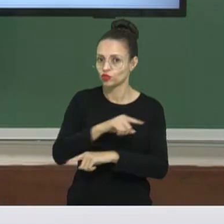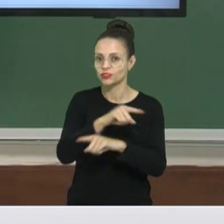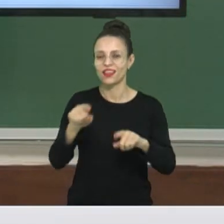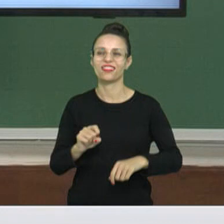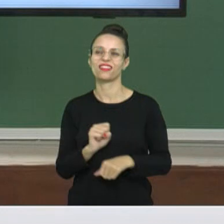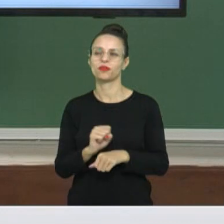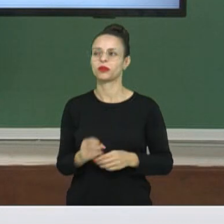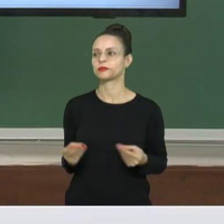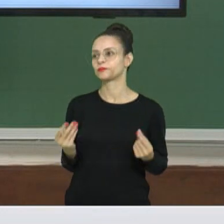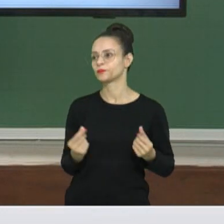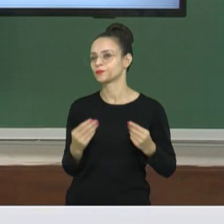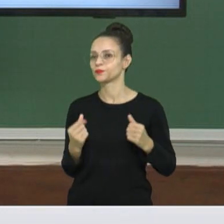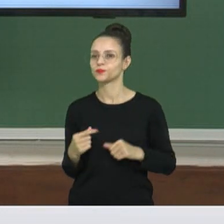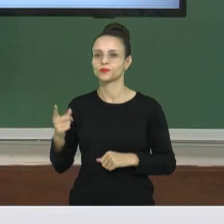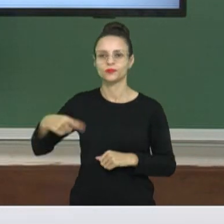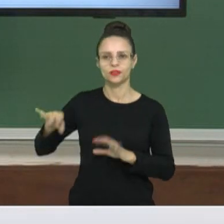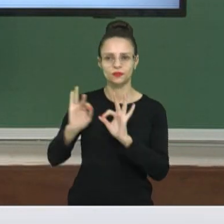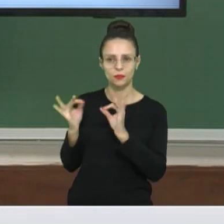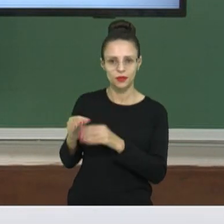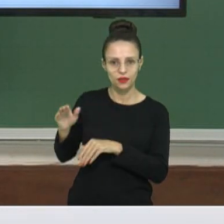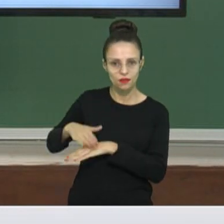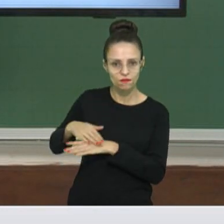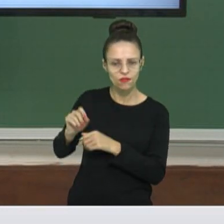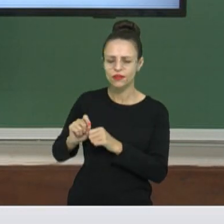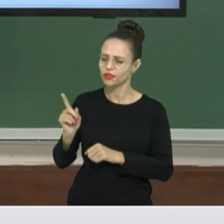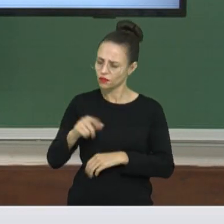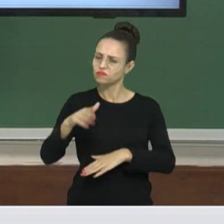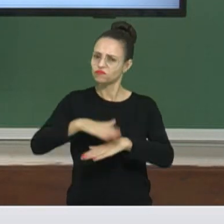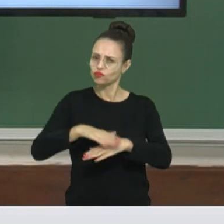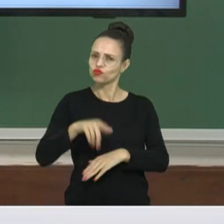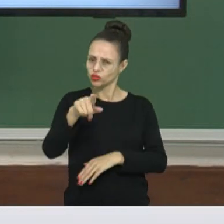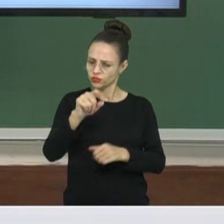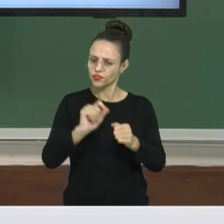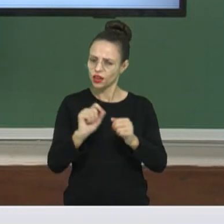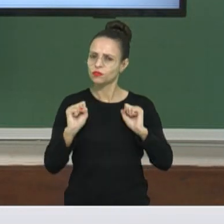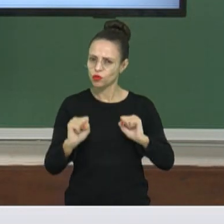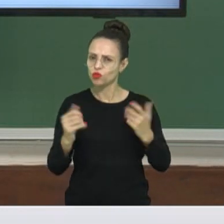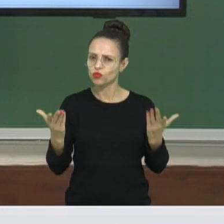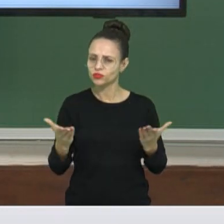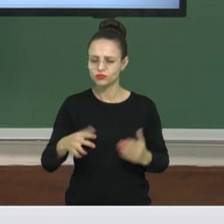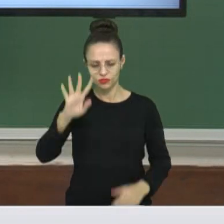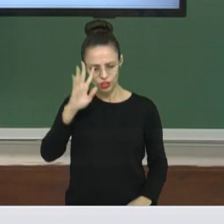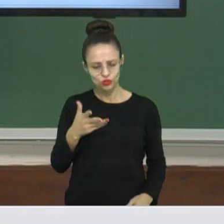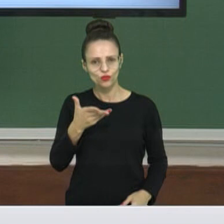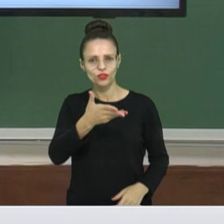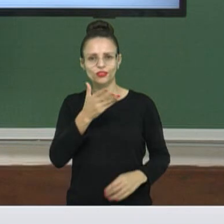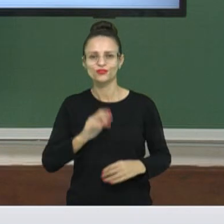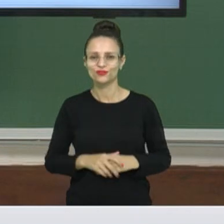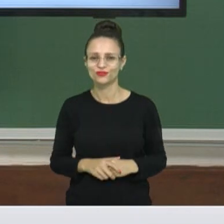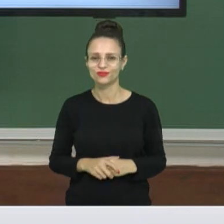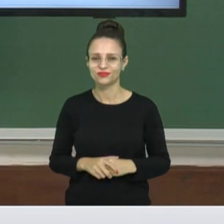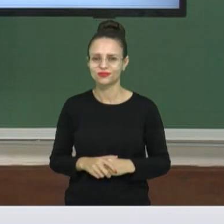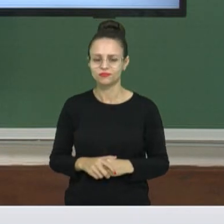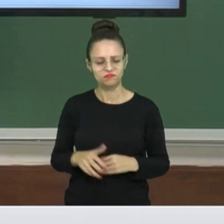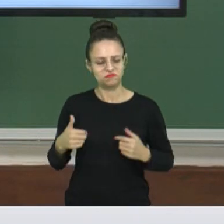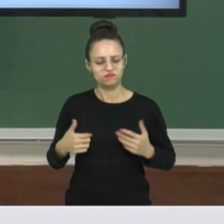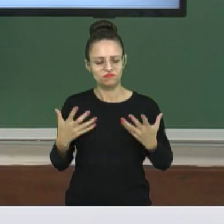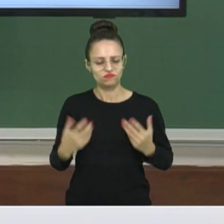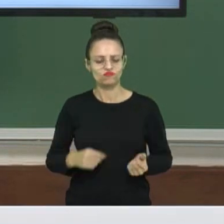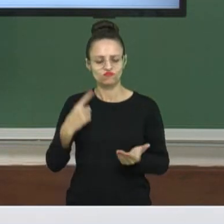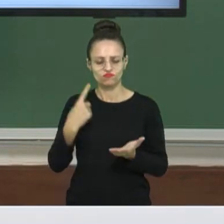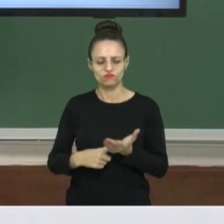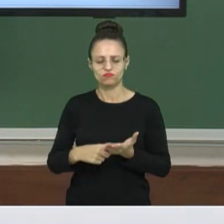fica esperando as pessoas de casa, os mais velhos de casa fazer, não. Vai lá e faz, resolve isso, né? Ah, eu vou assumir isso como